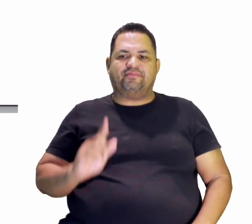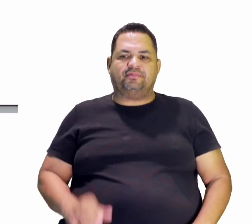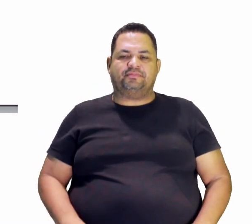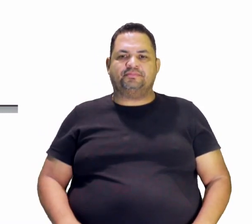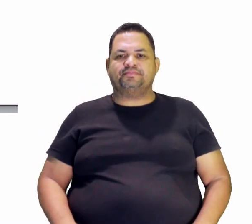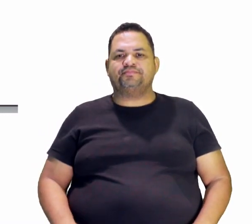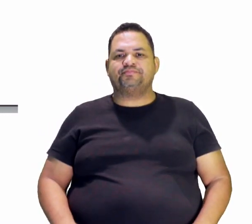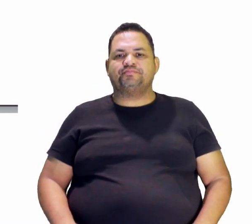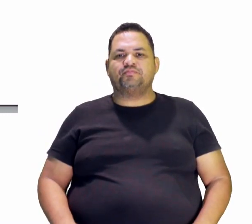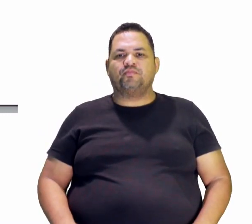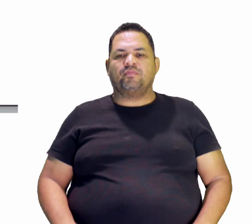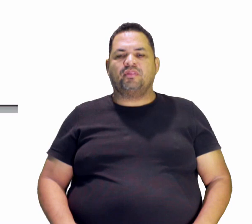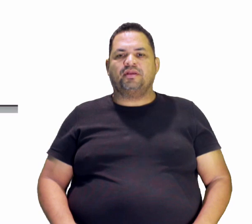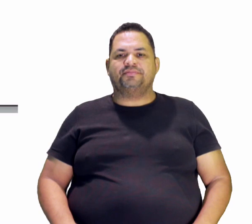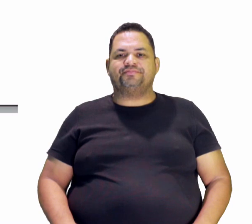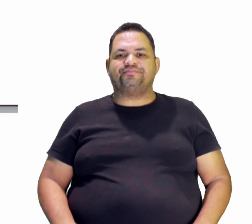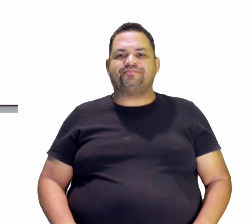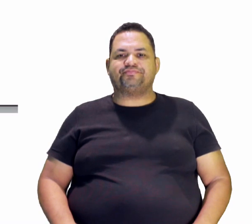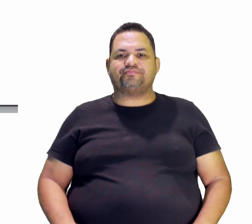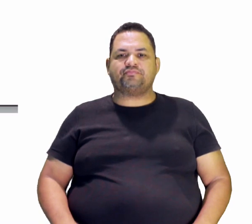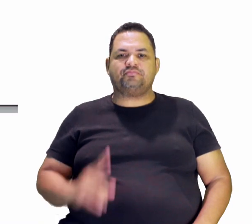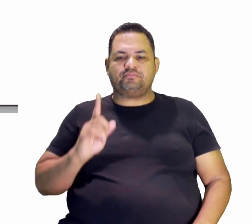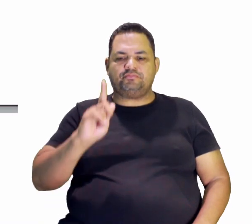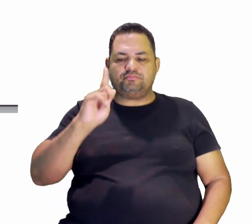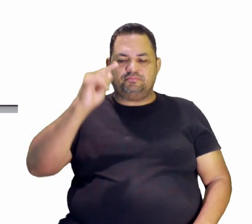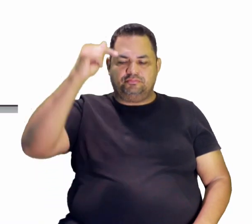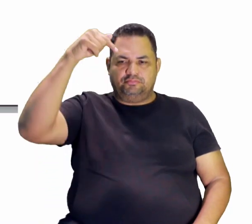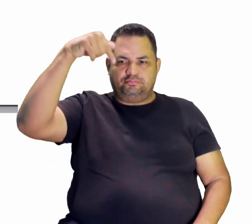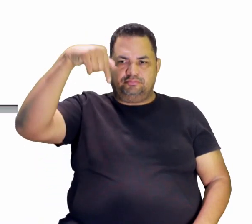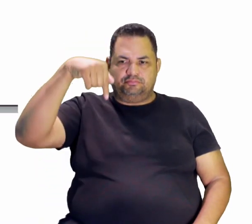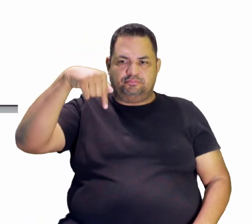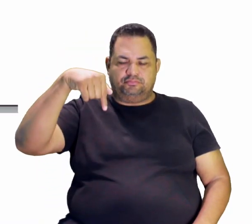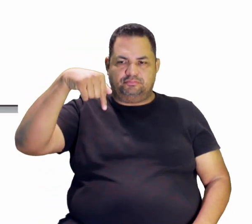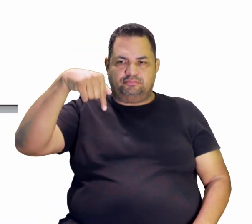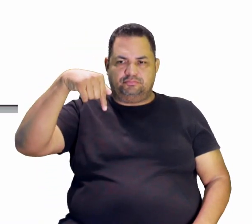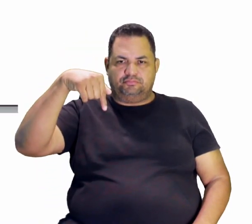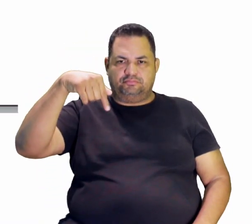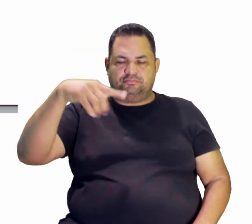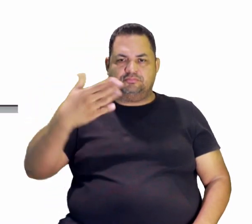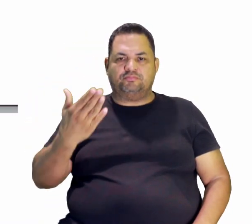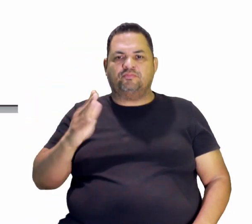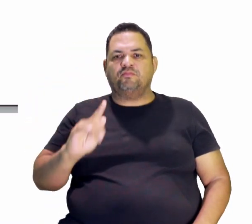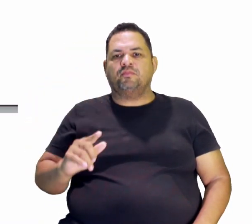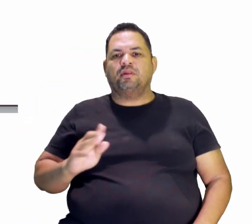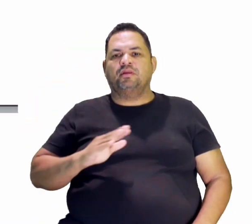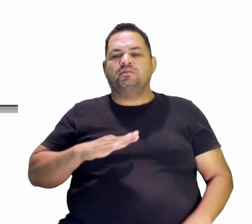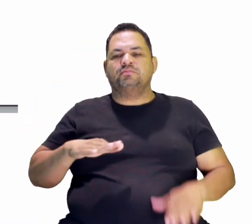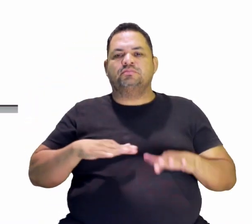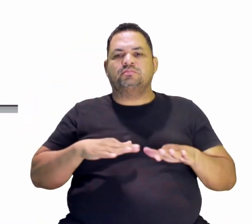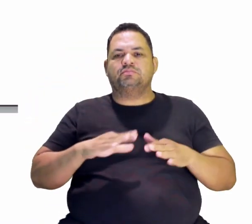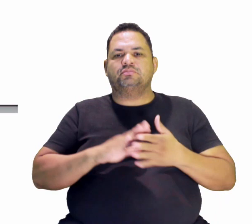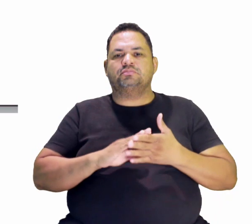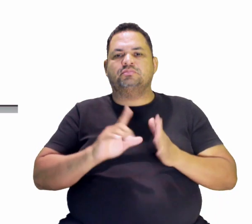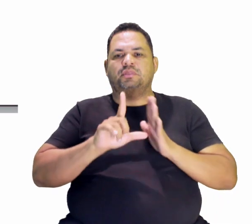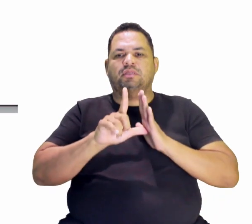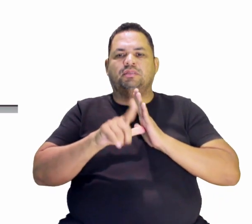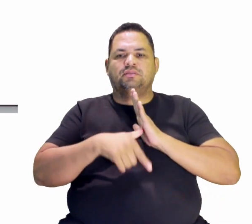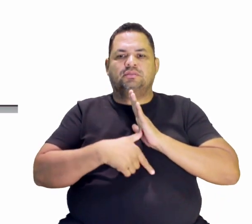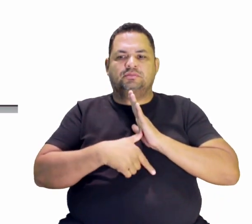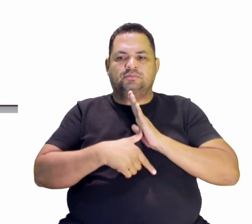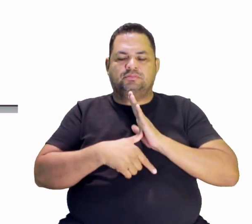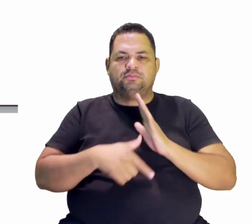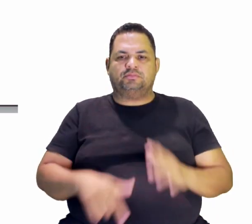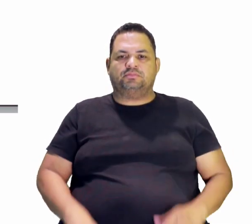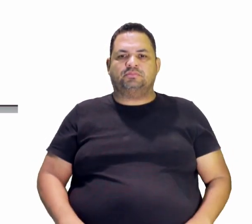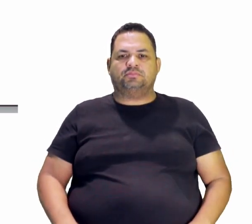E essa aceleração é vertical para baixo e ela fez com que o movimento fosse retardado. Então, de